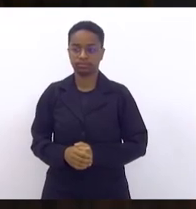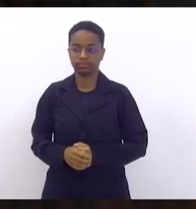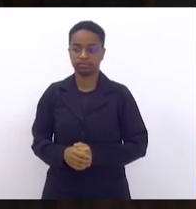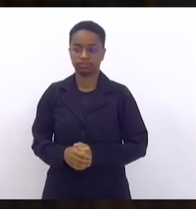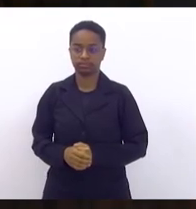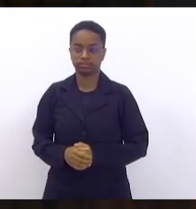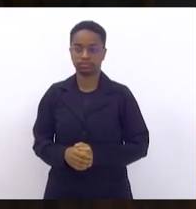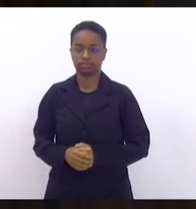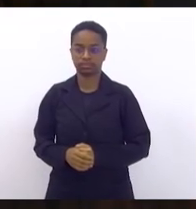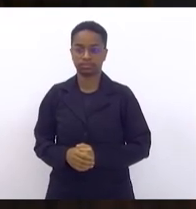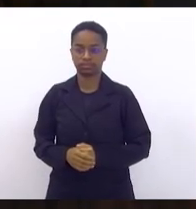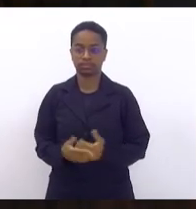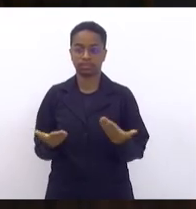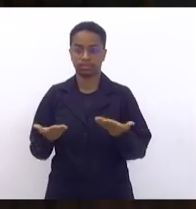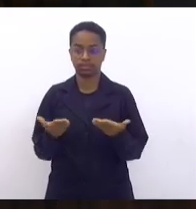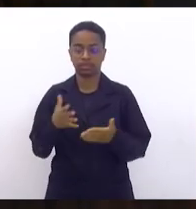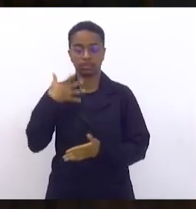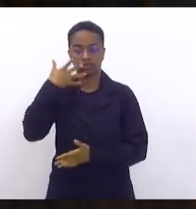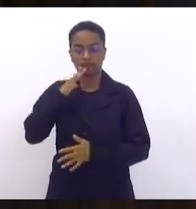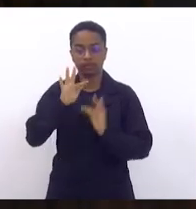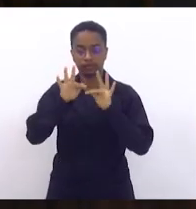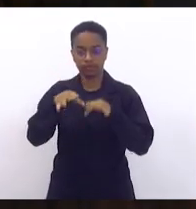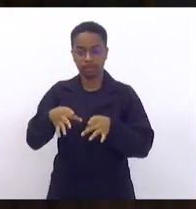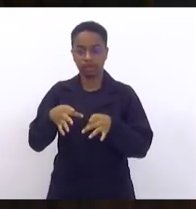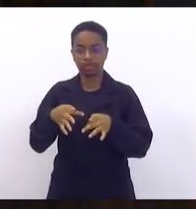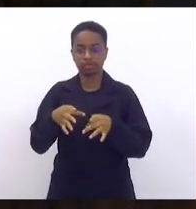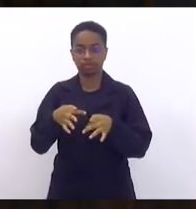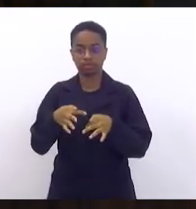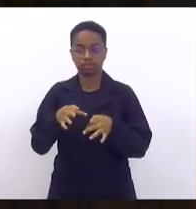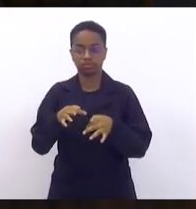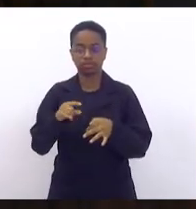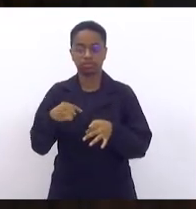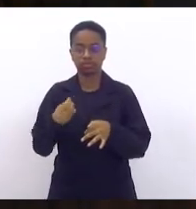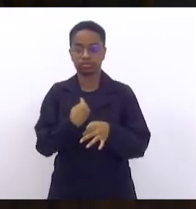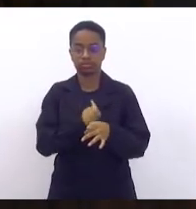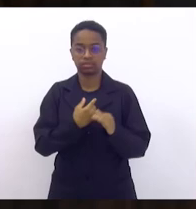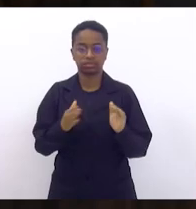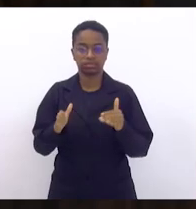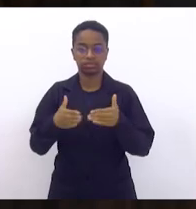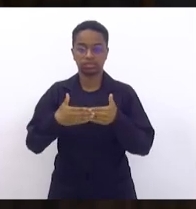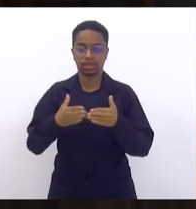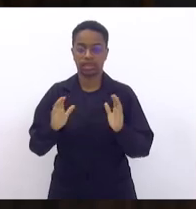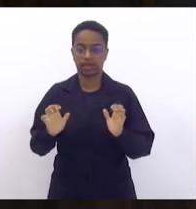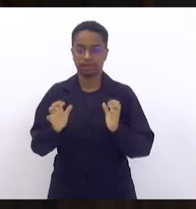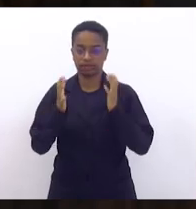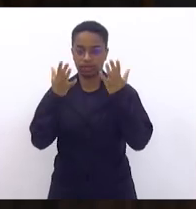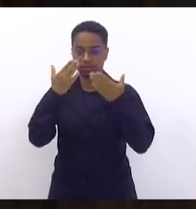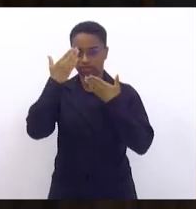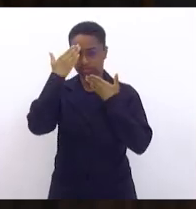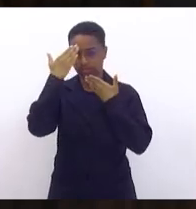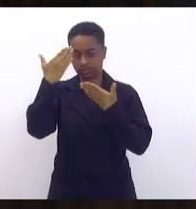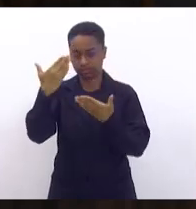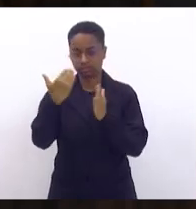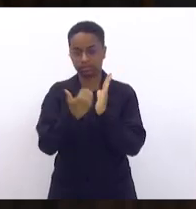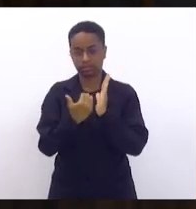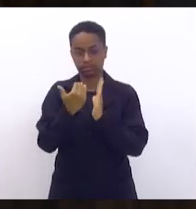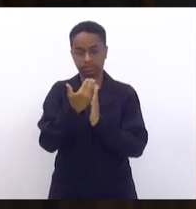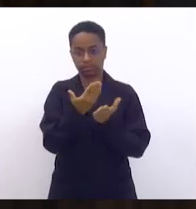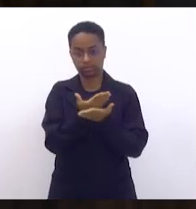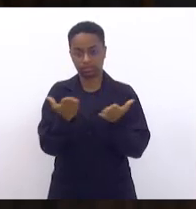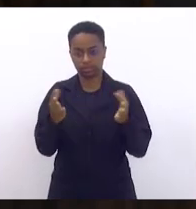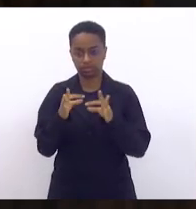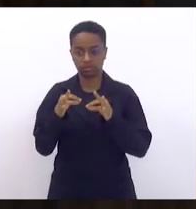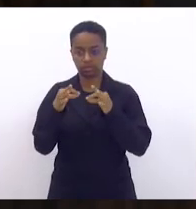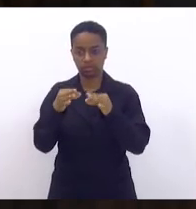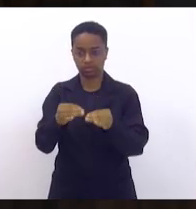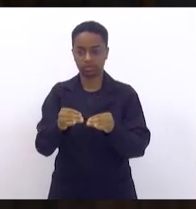faço minhas considerações finais finalizando né este evento agradecendo imensamente a todos